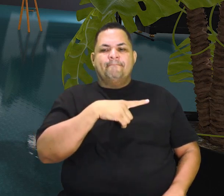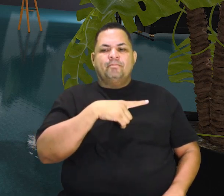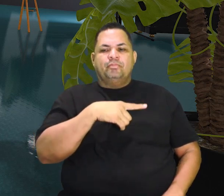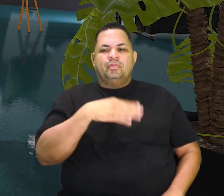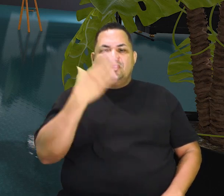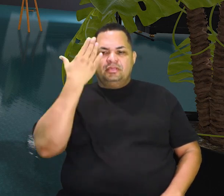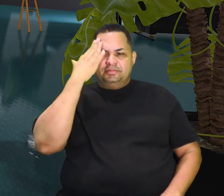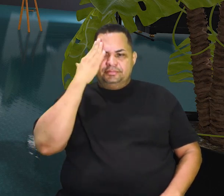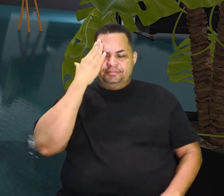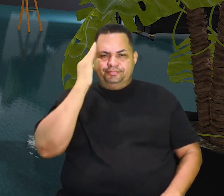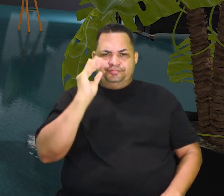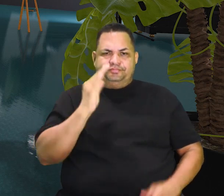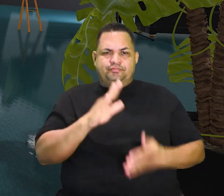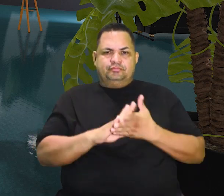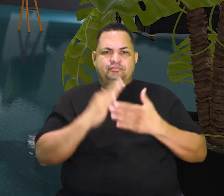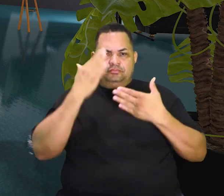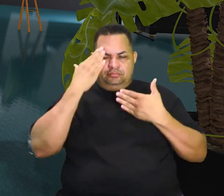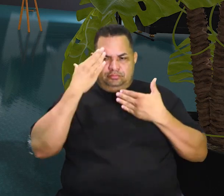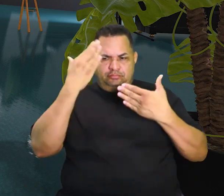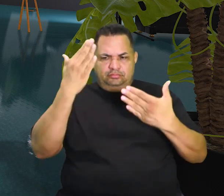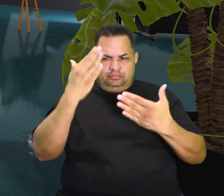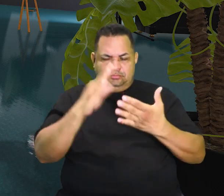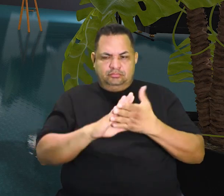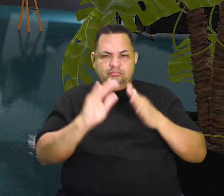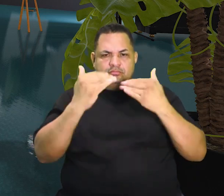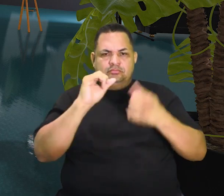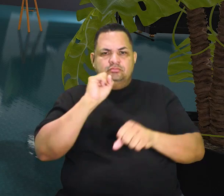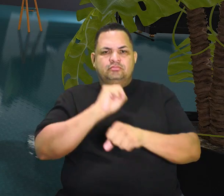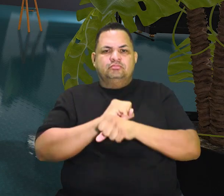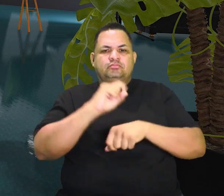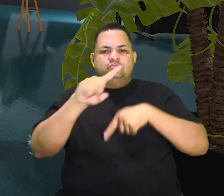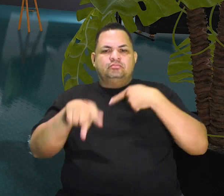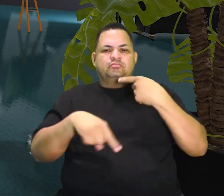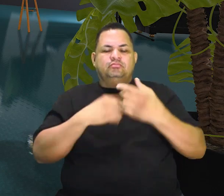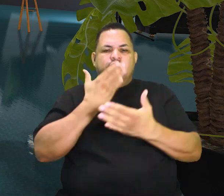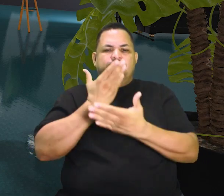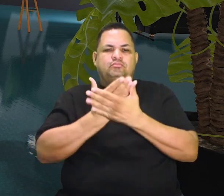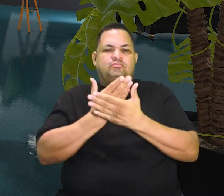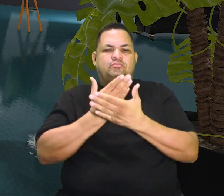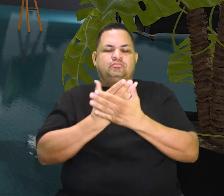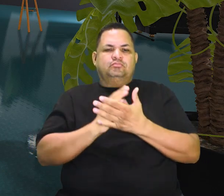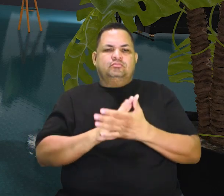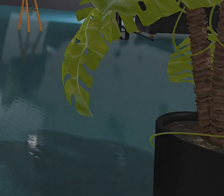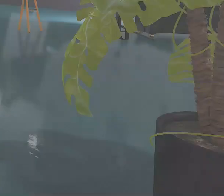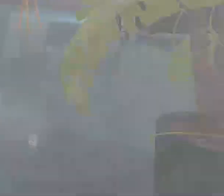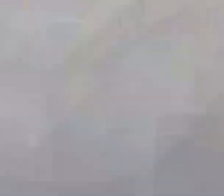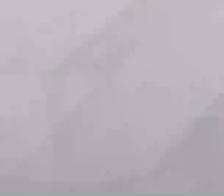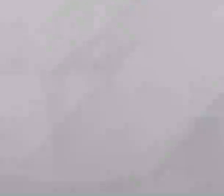essa compreensão. Então, obrigado pela atenção e aguardo vocês nas próximas aulas. Tchau, tchau.